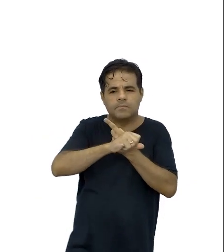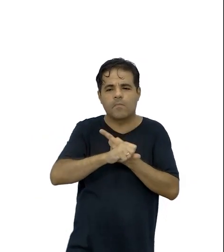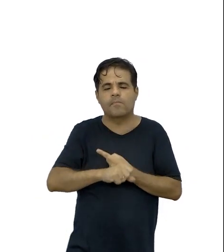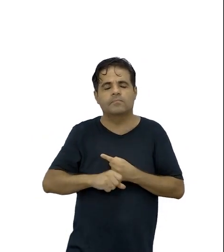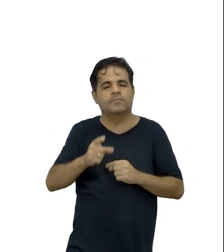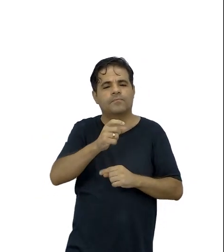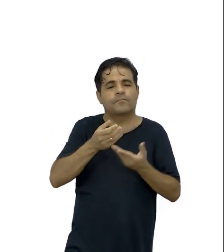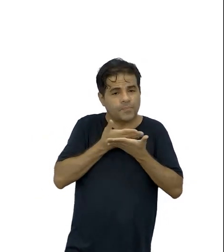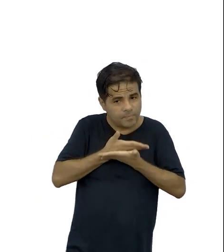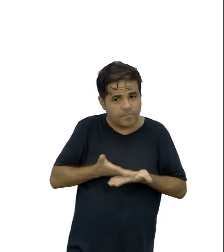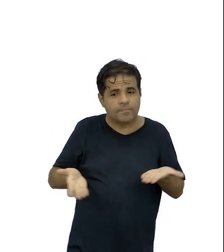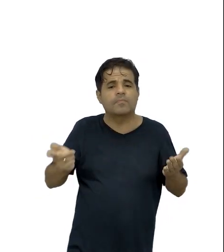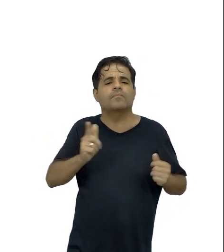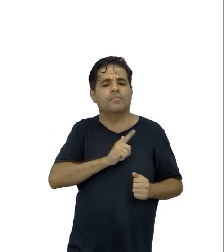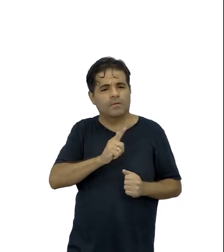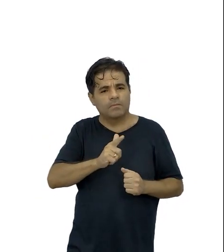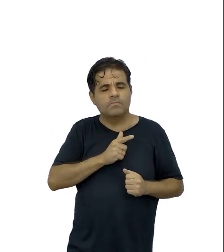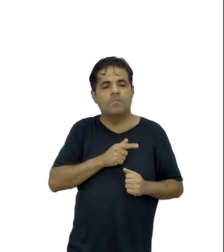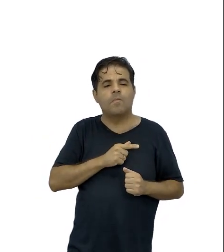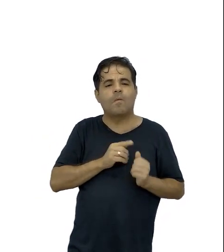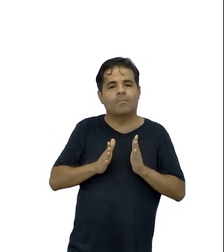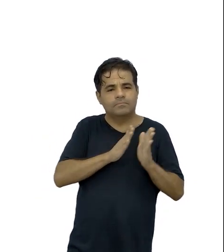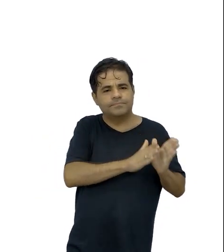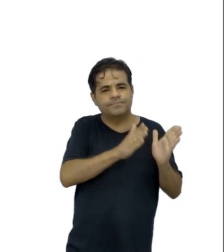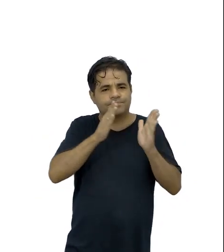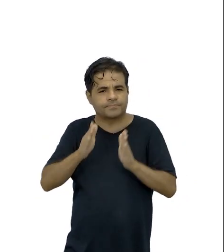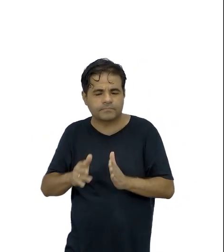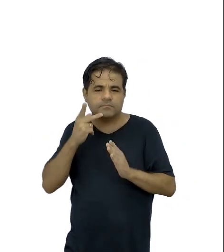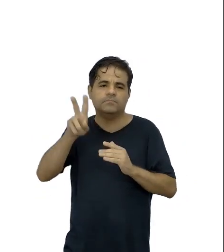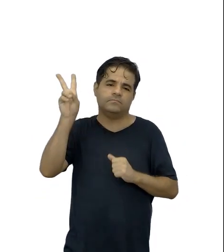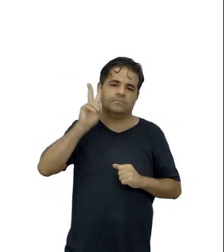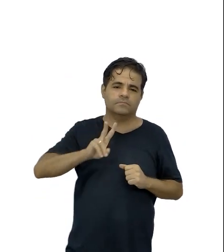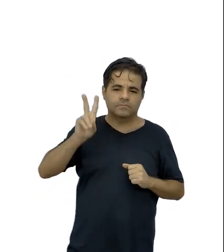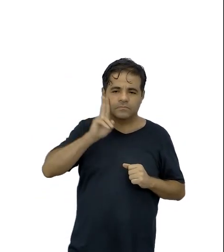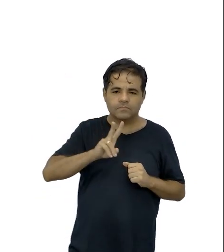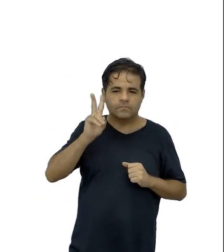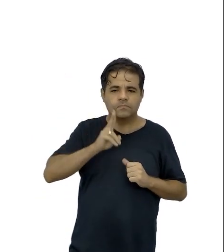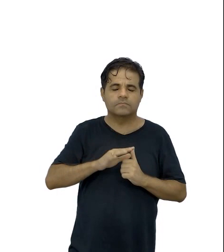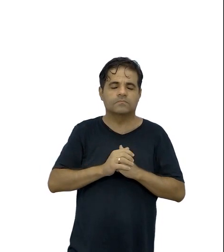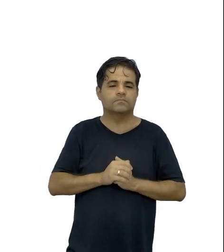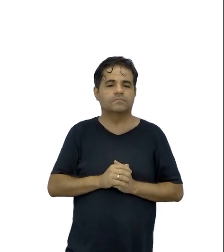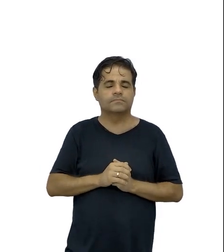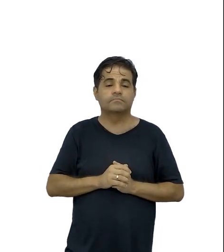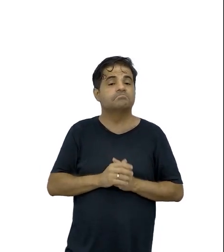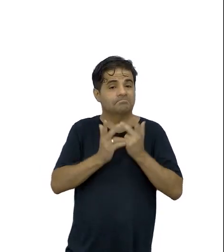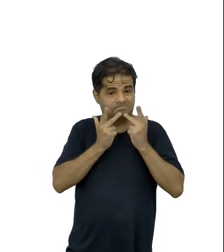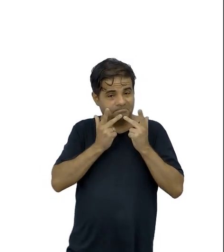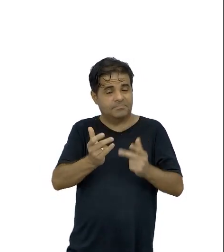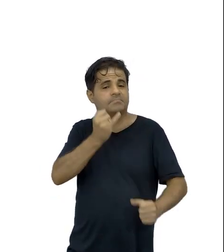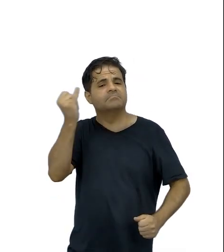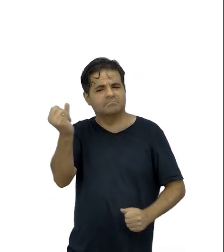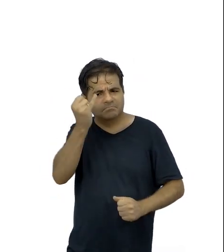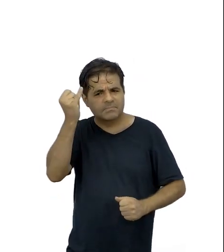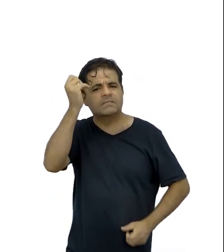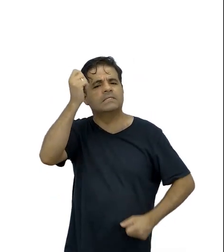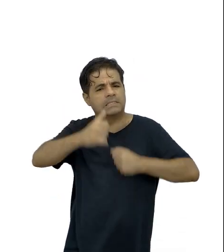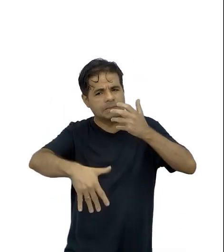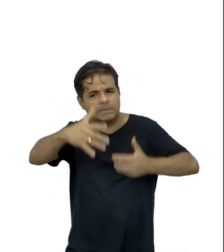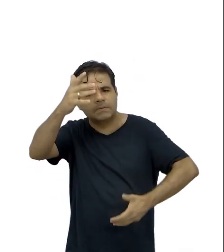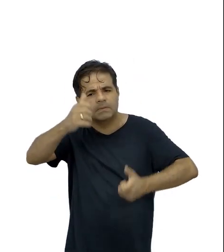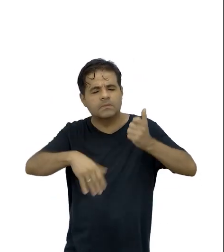numa sociedade nos distintos momentos da sua história. Vale destacar que, conforme o